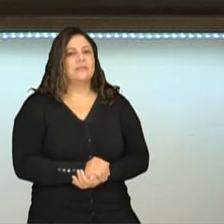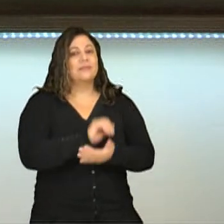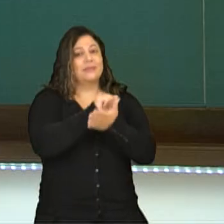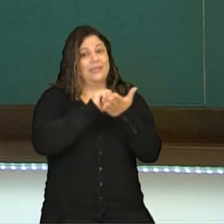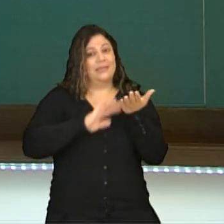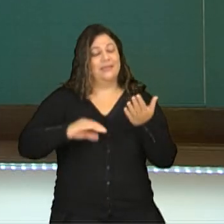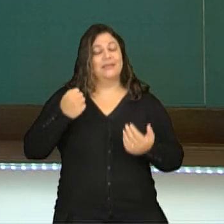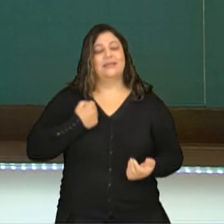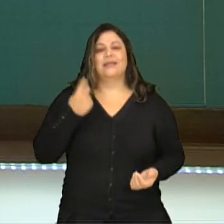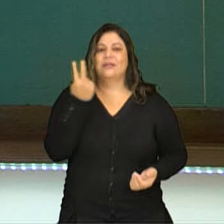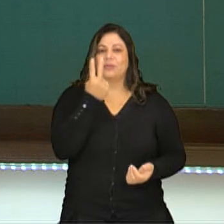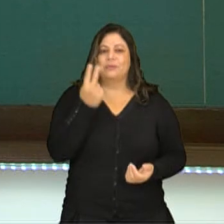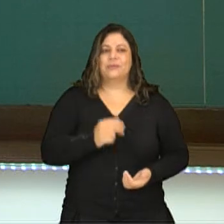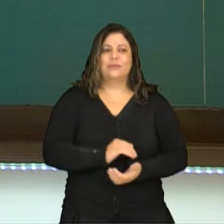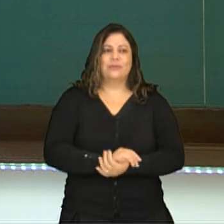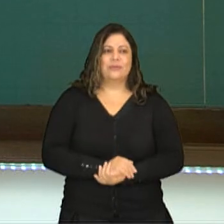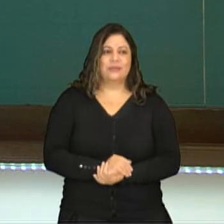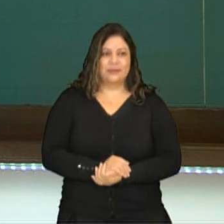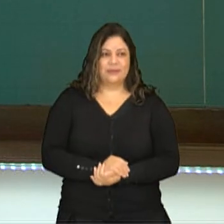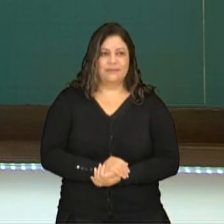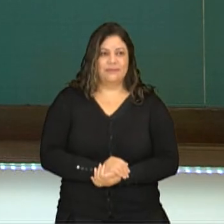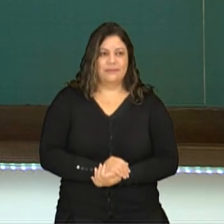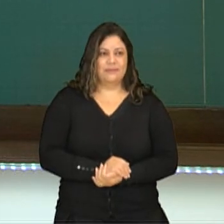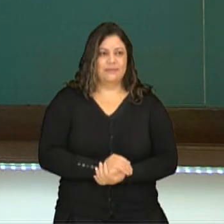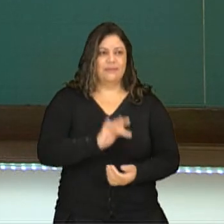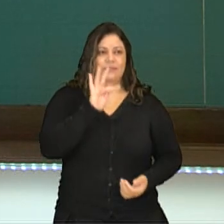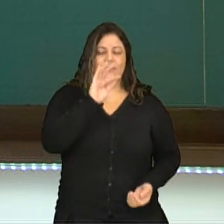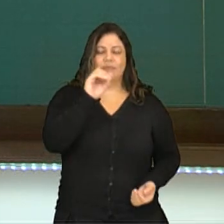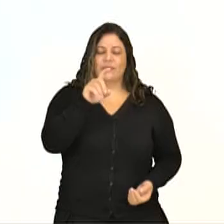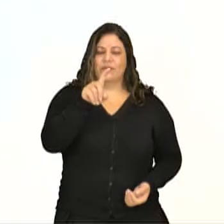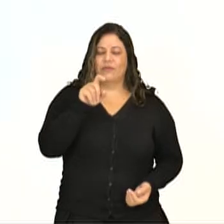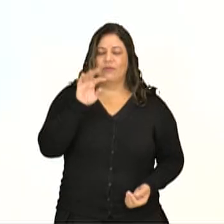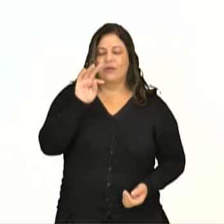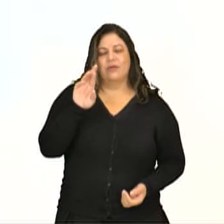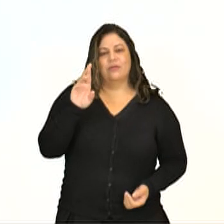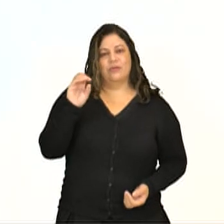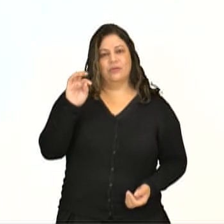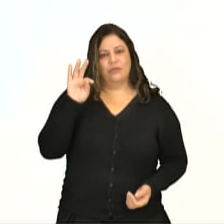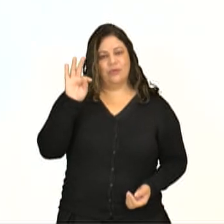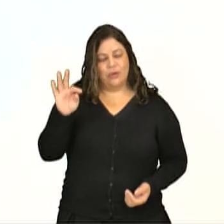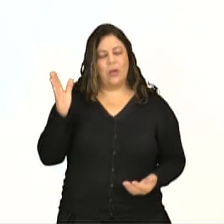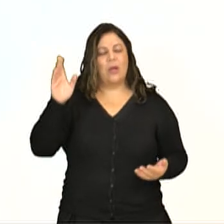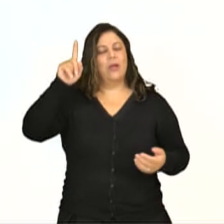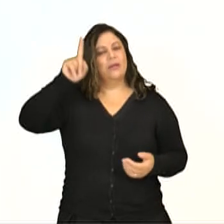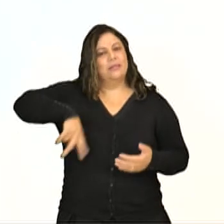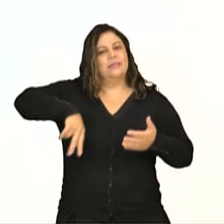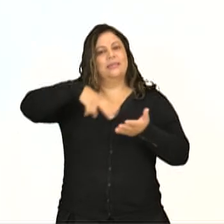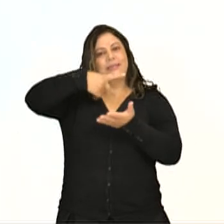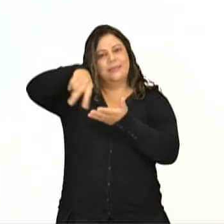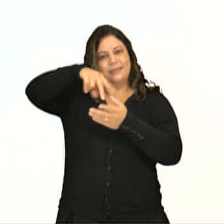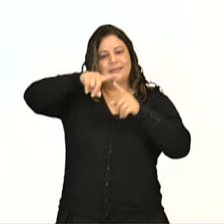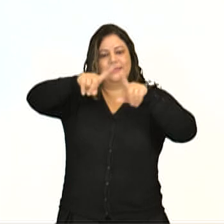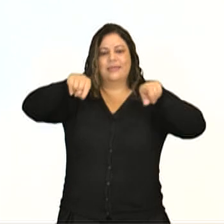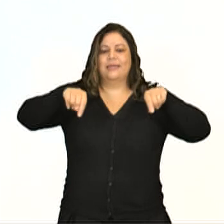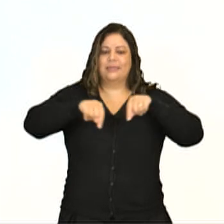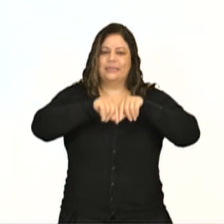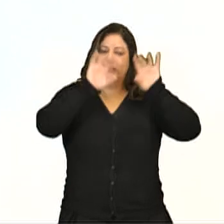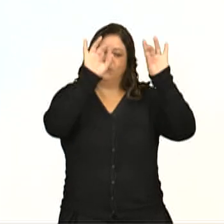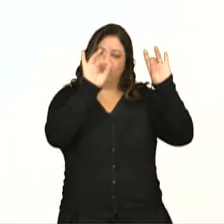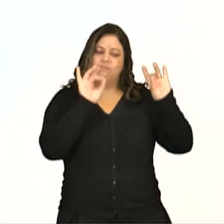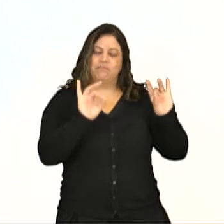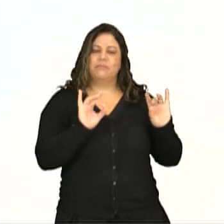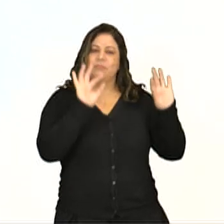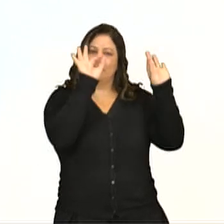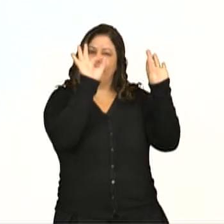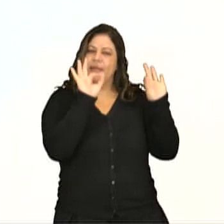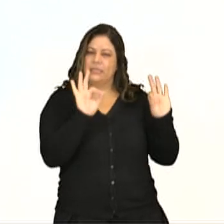Vamos para a nossa segunda atividade, pessoal. O foxtrot é uma dança de salão muito elegante, comumente confundido com